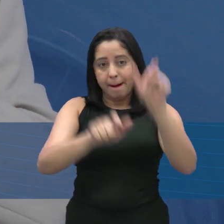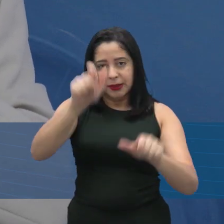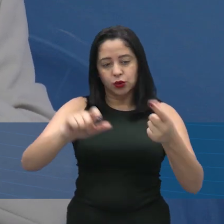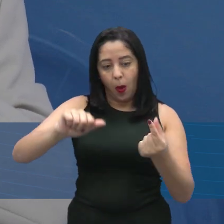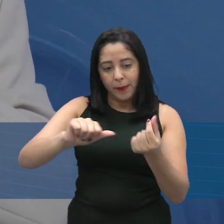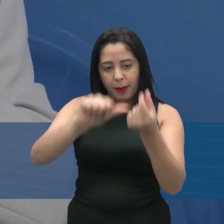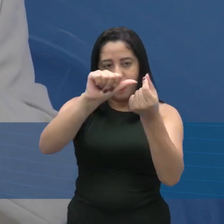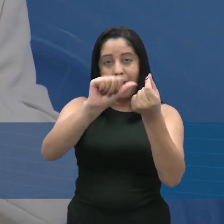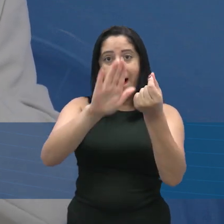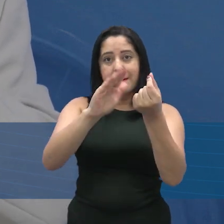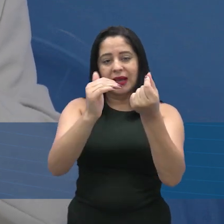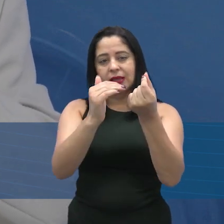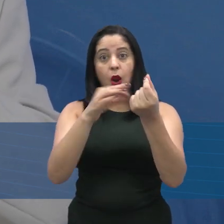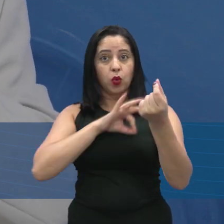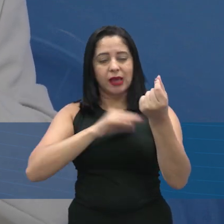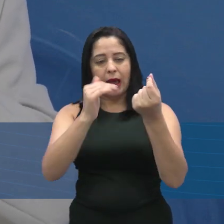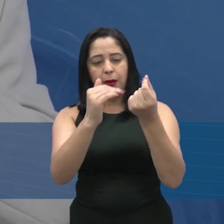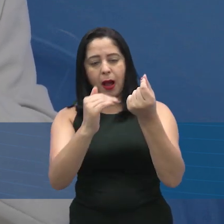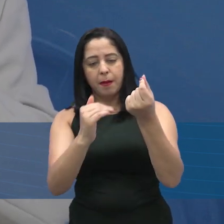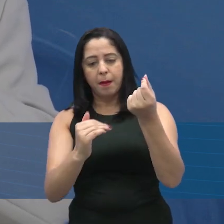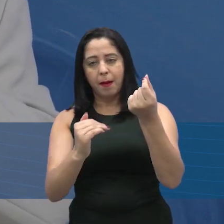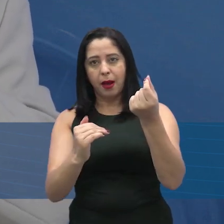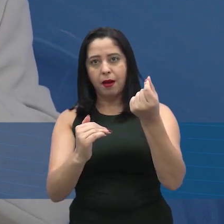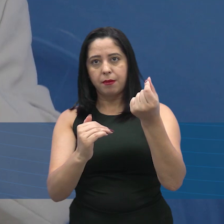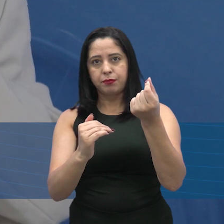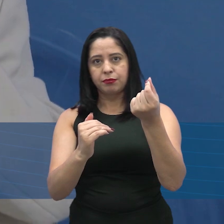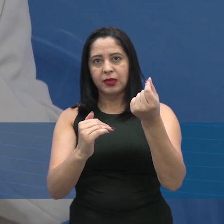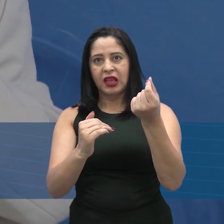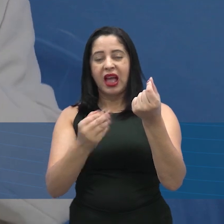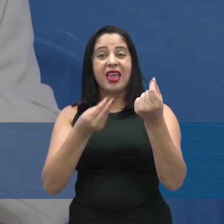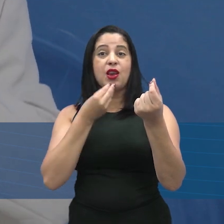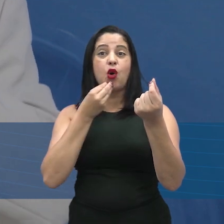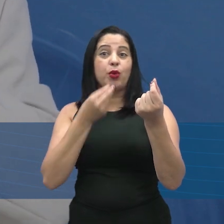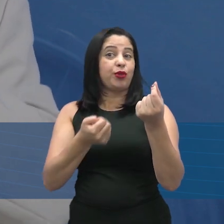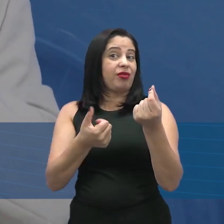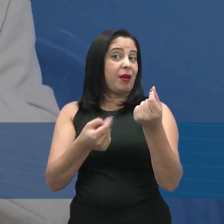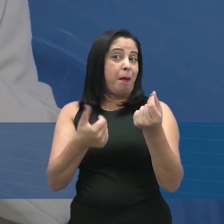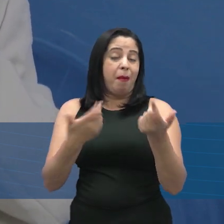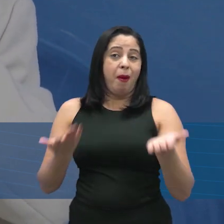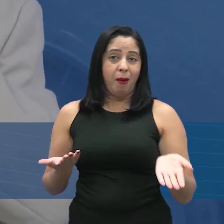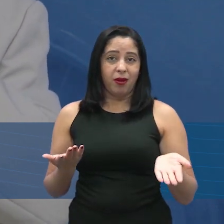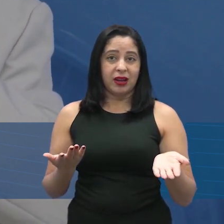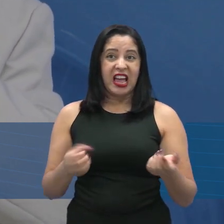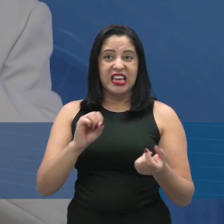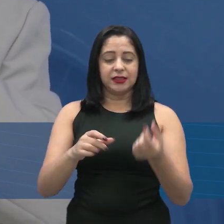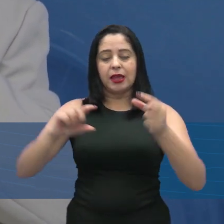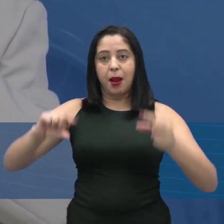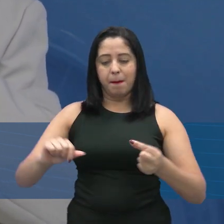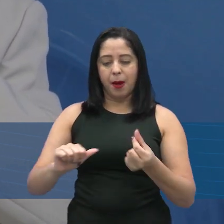está, menos chance, menos oportunidade ele tem, nesse sentido que você citou. E quanto mais ele